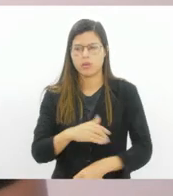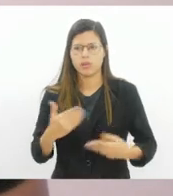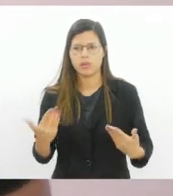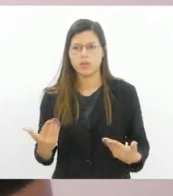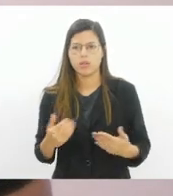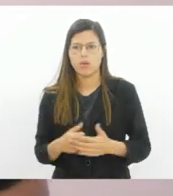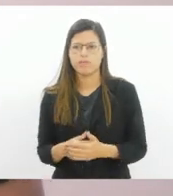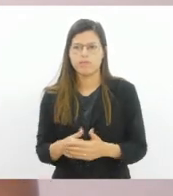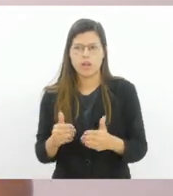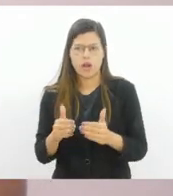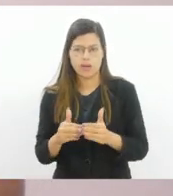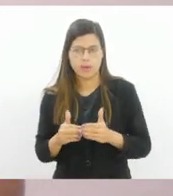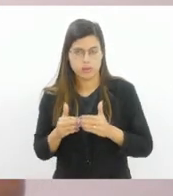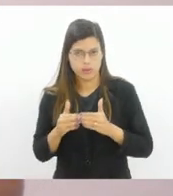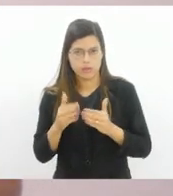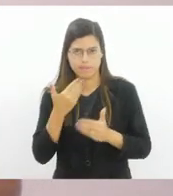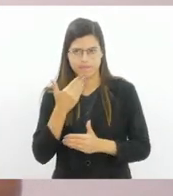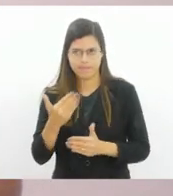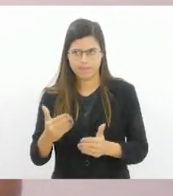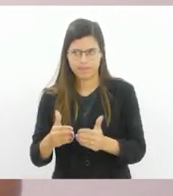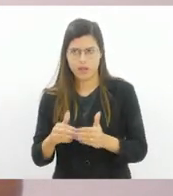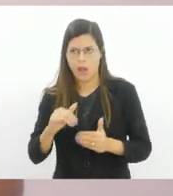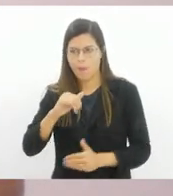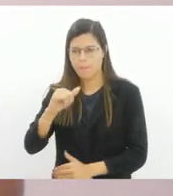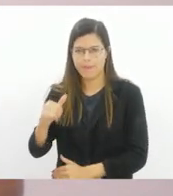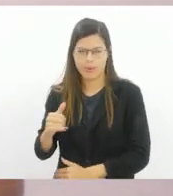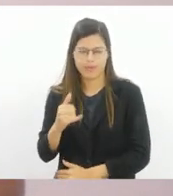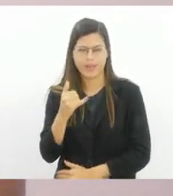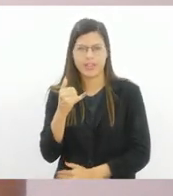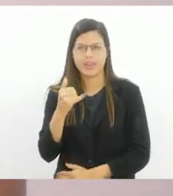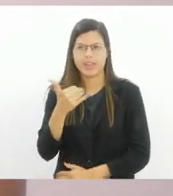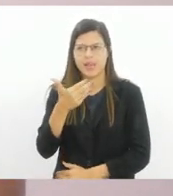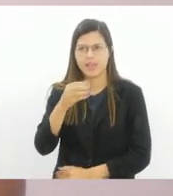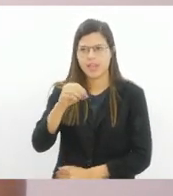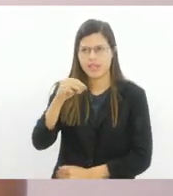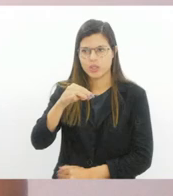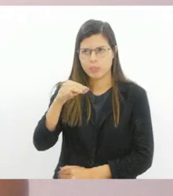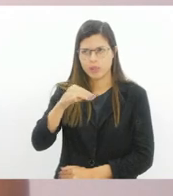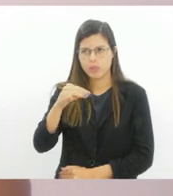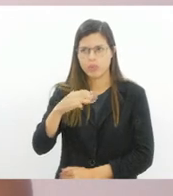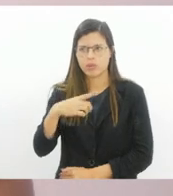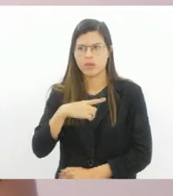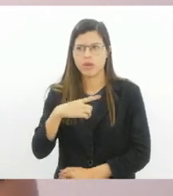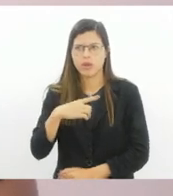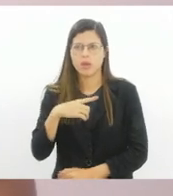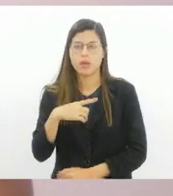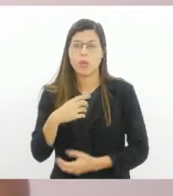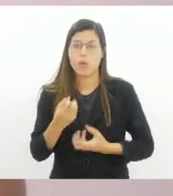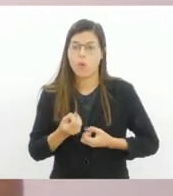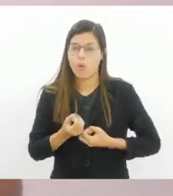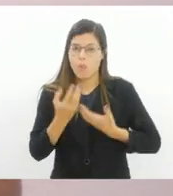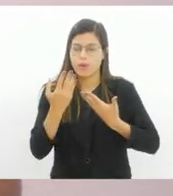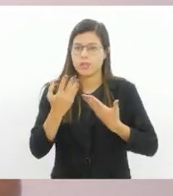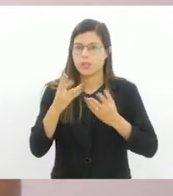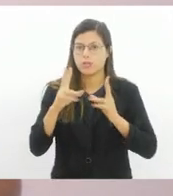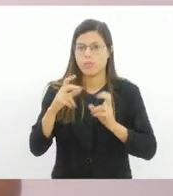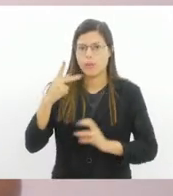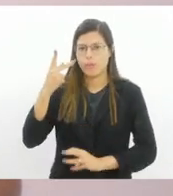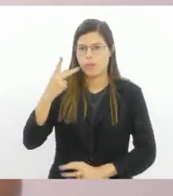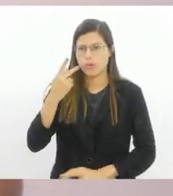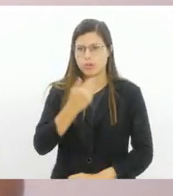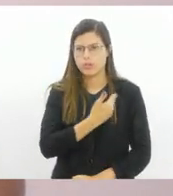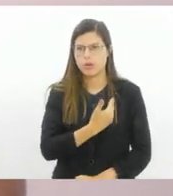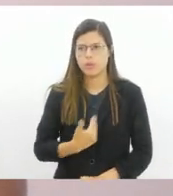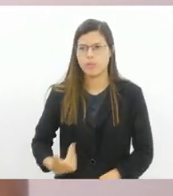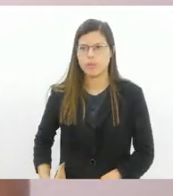peço licença, até para aproveitar, né, os 10 minutos que tenho para compartilhar um pouco das políticas públicas que a Secretaria